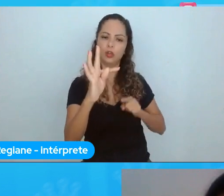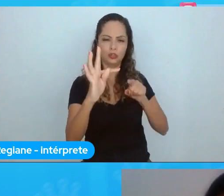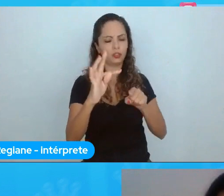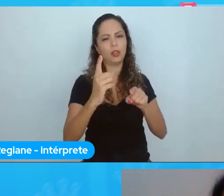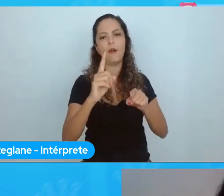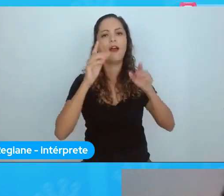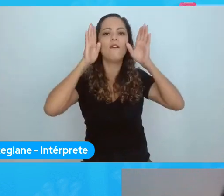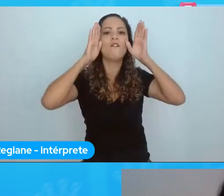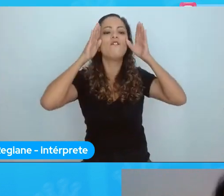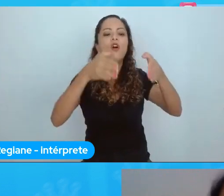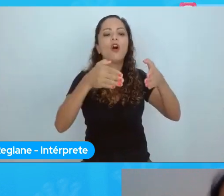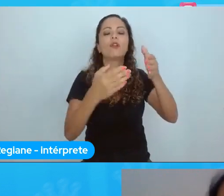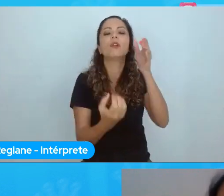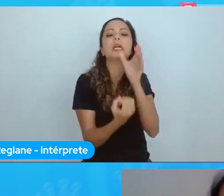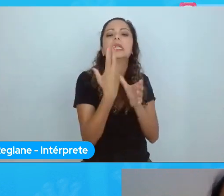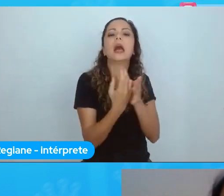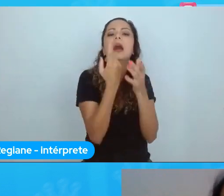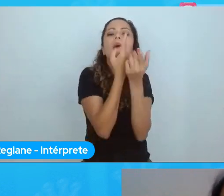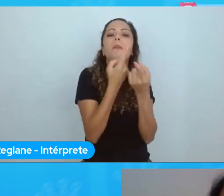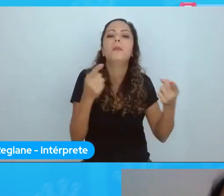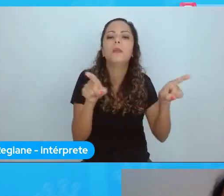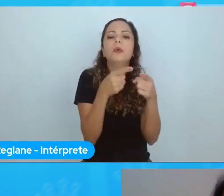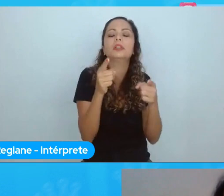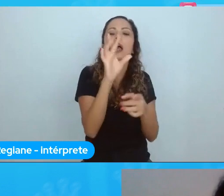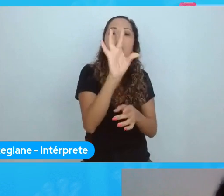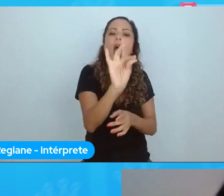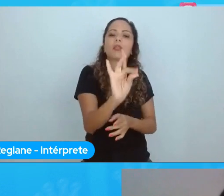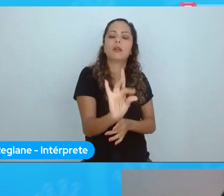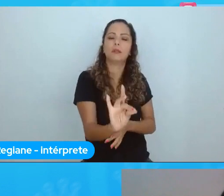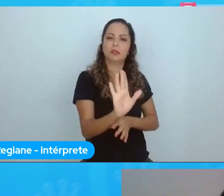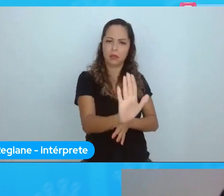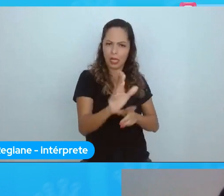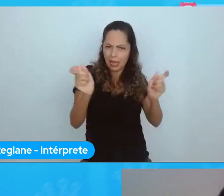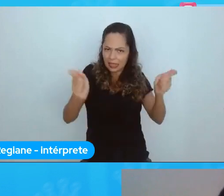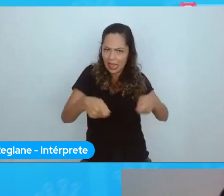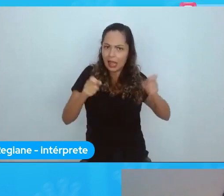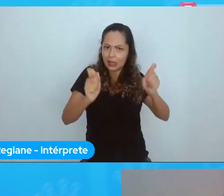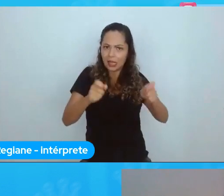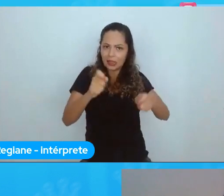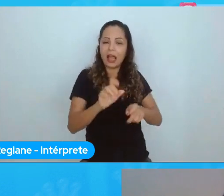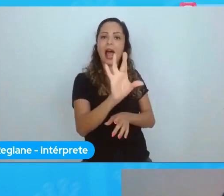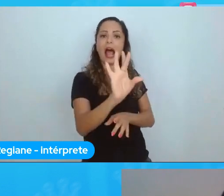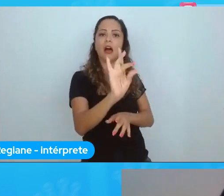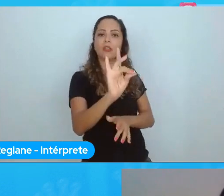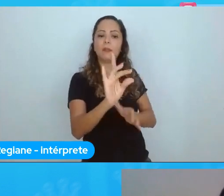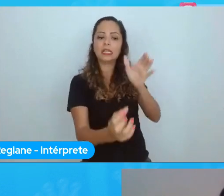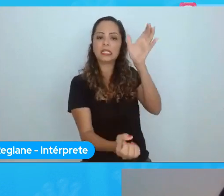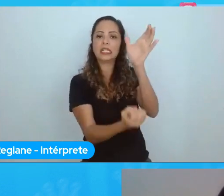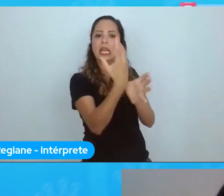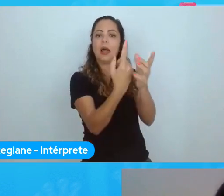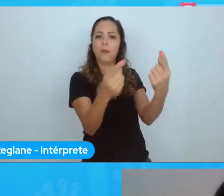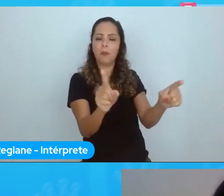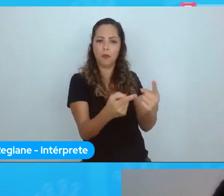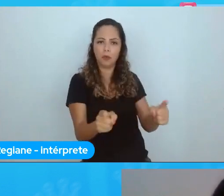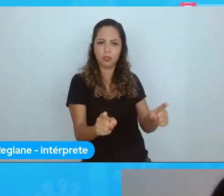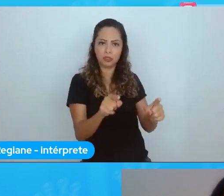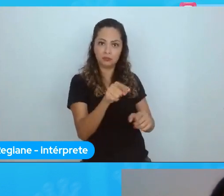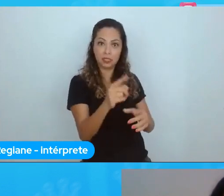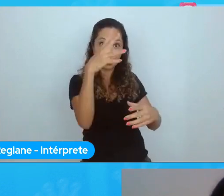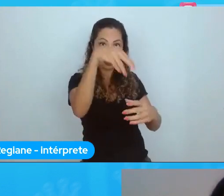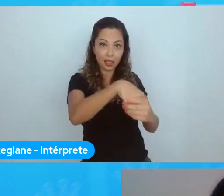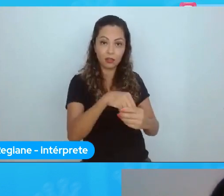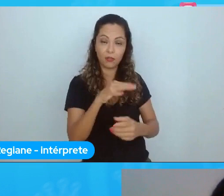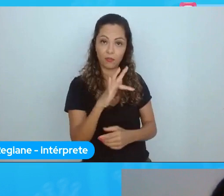automaticamente? Você acha que isso pode funcionar bem? Que dá. Tipo, ali,